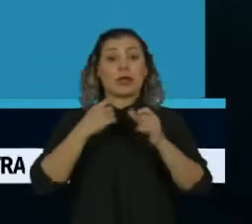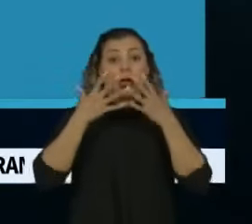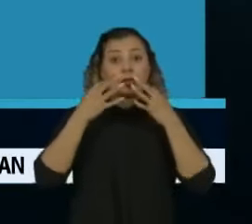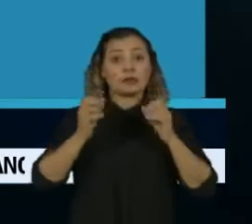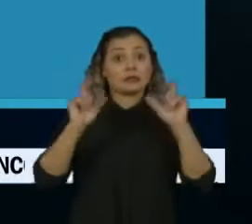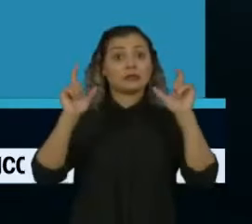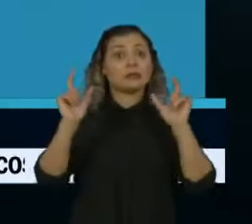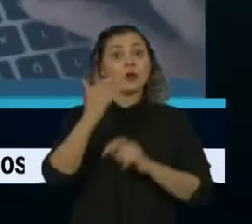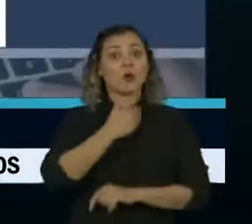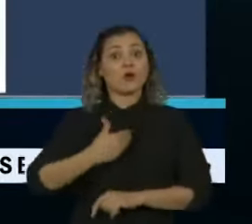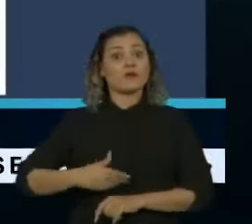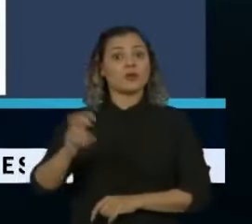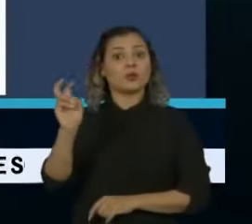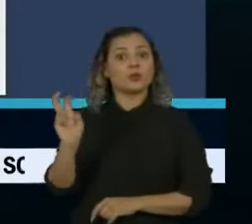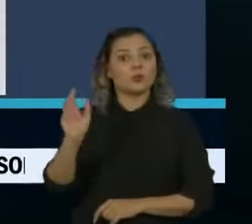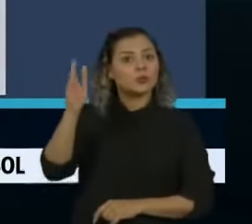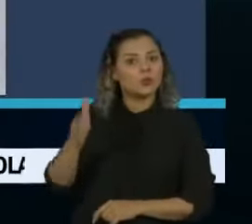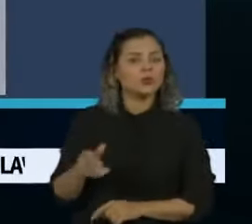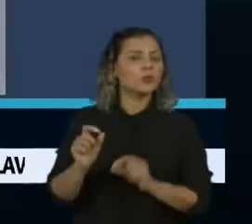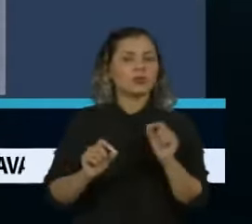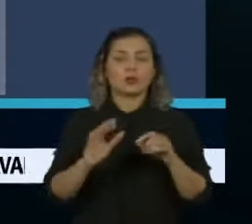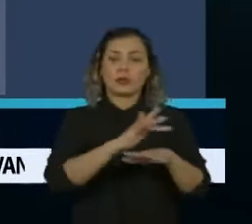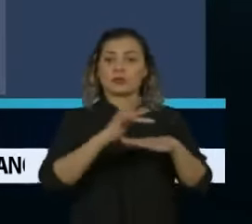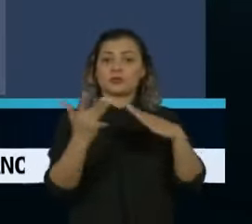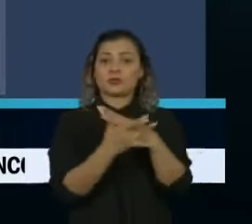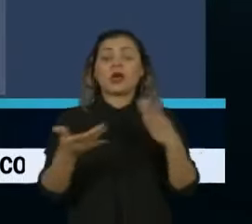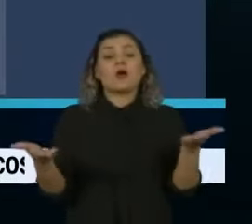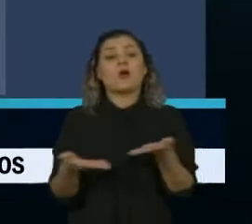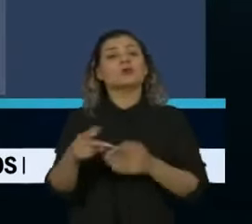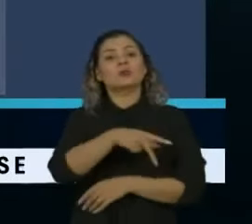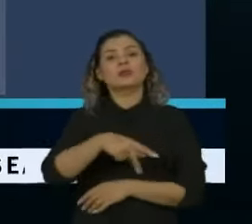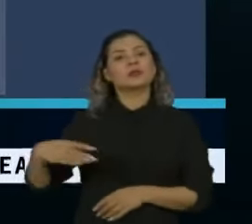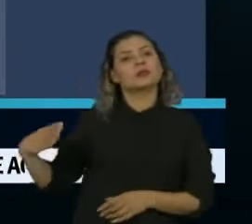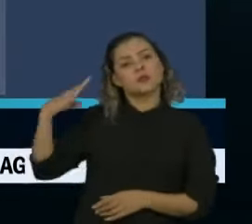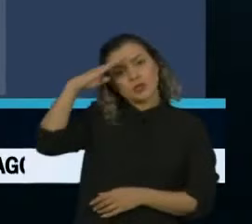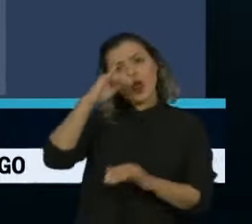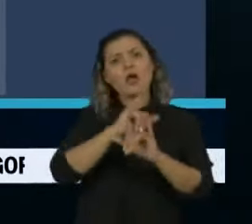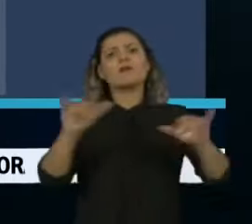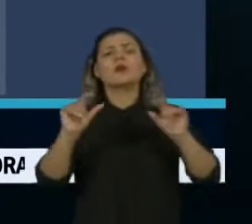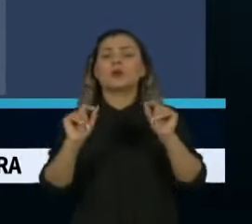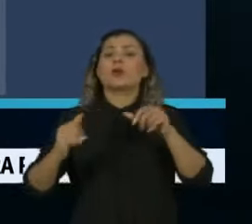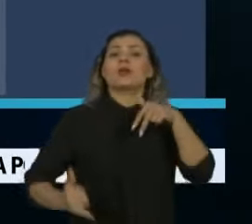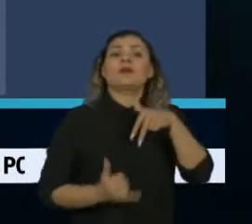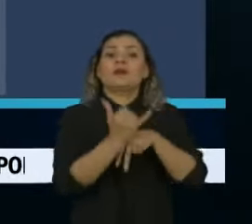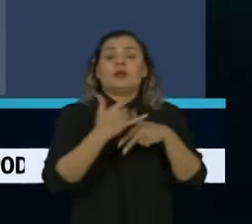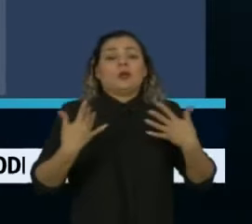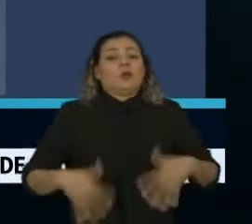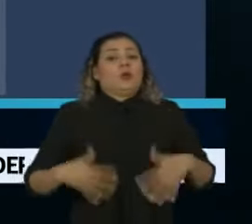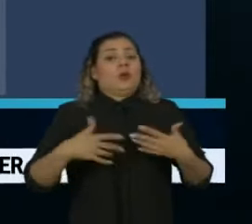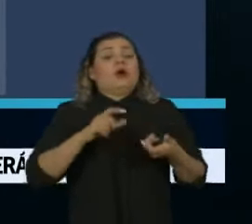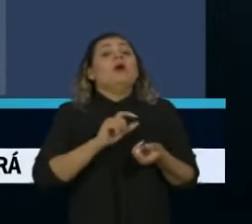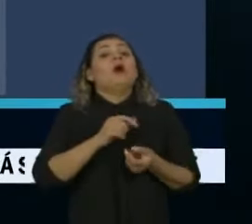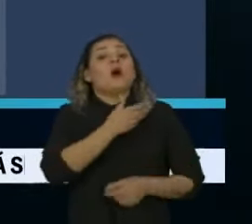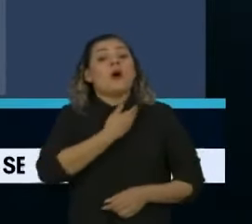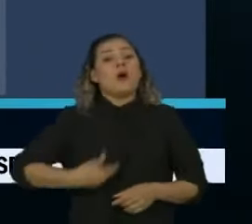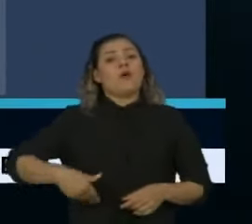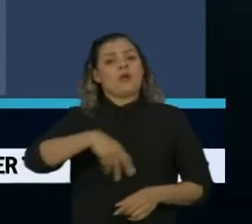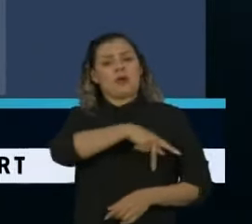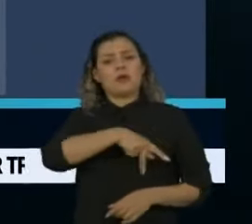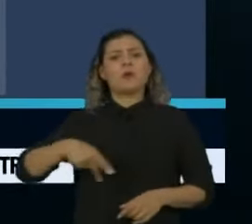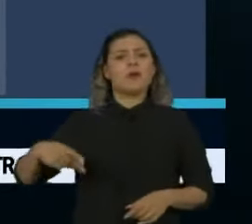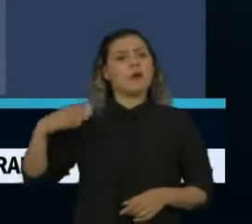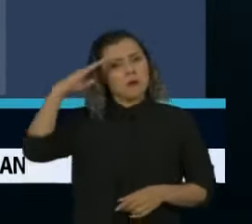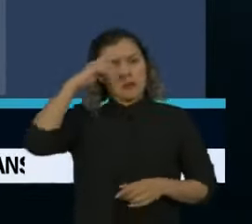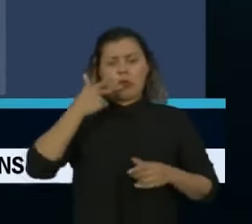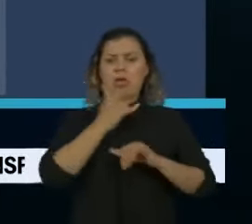mercado. Hoje de manhã, pelas redes sociais, o presidente Jair Bolsonaro disse ter sido vítima de distorções da imprensa e voltou a afirmar